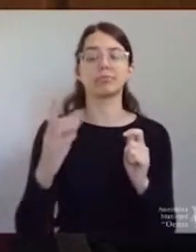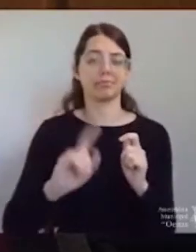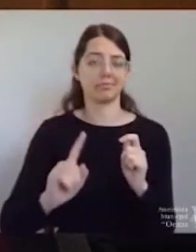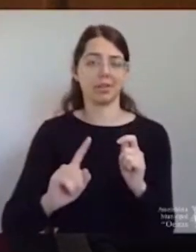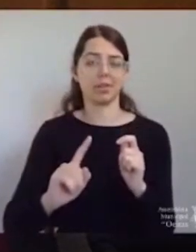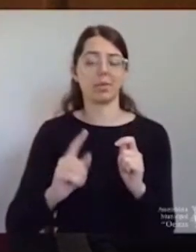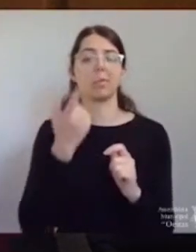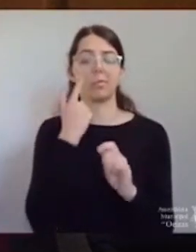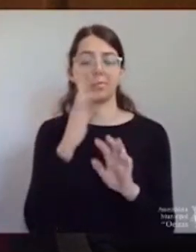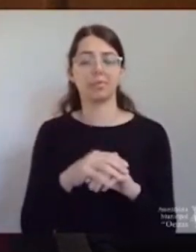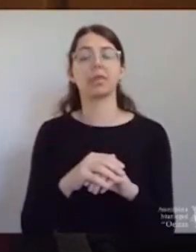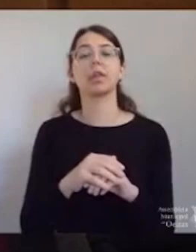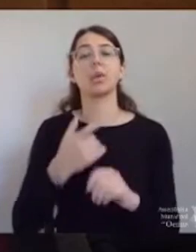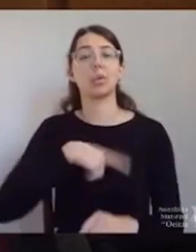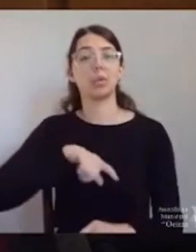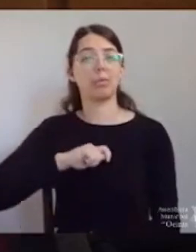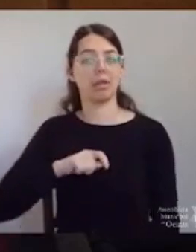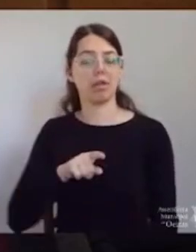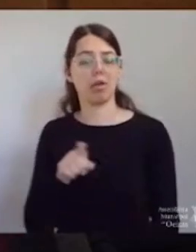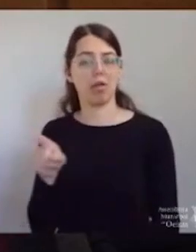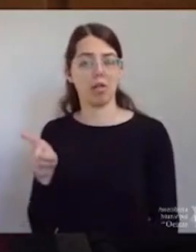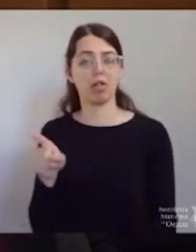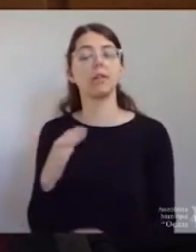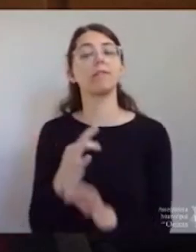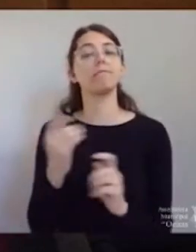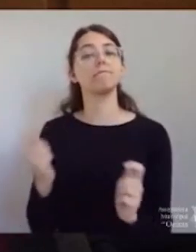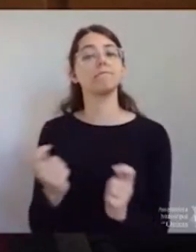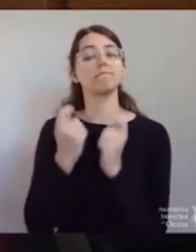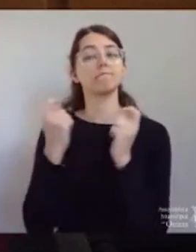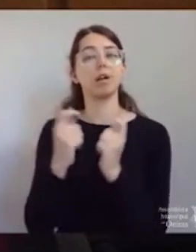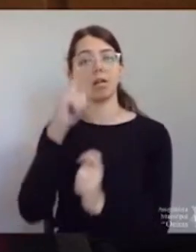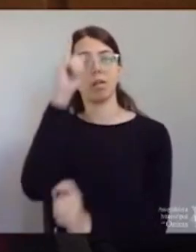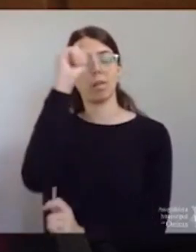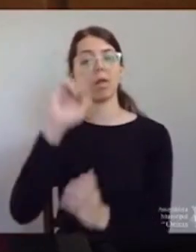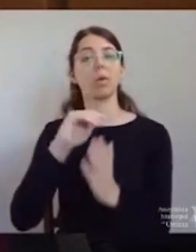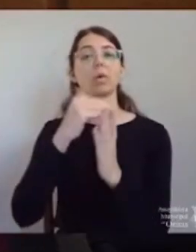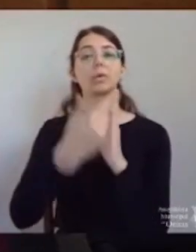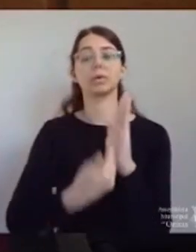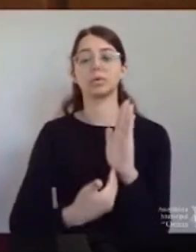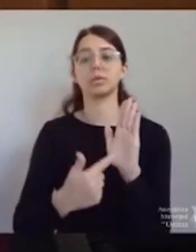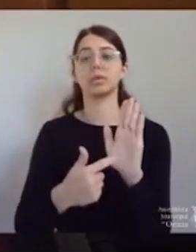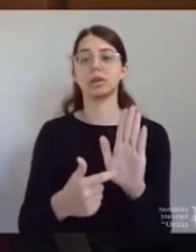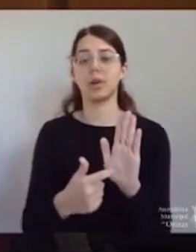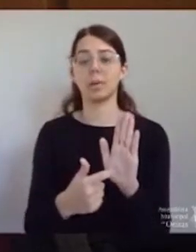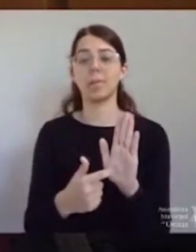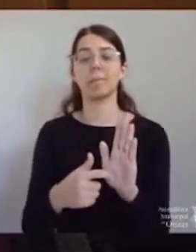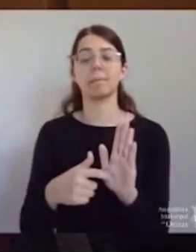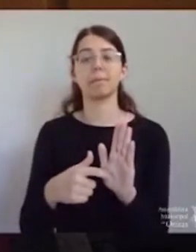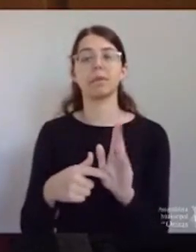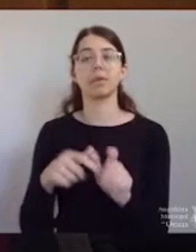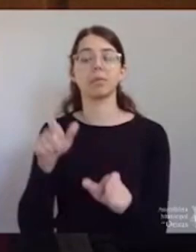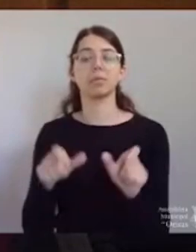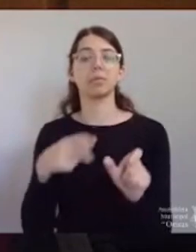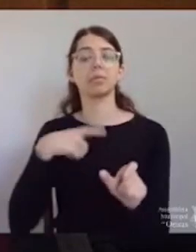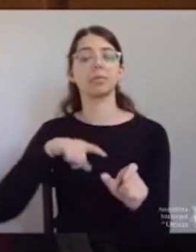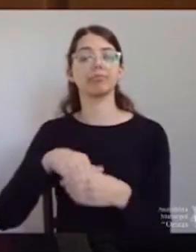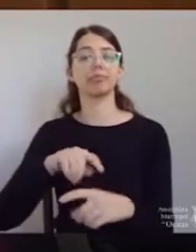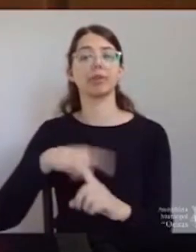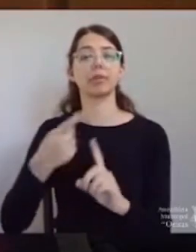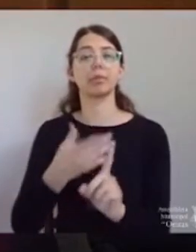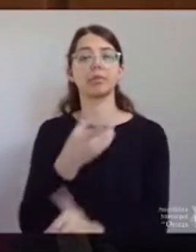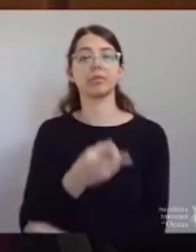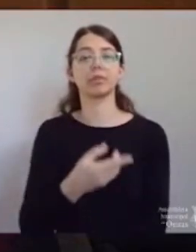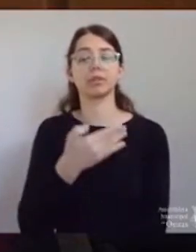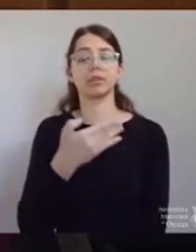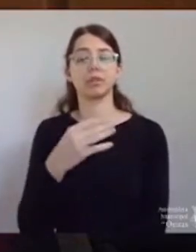amigos espanhóis comemoram a data da Constituição, que foi votada pelos espanhóis em 1977 e aprovada